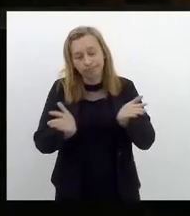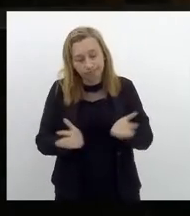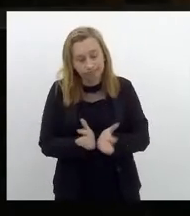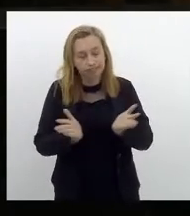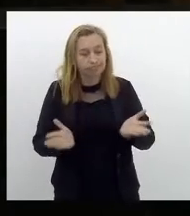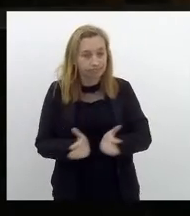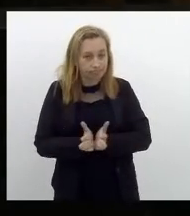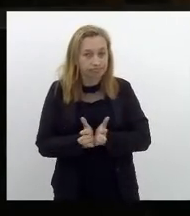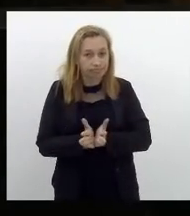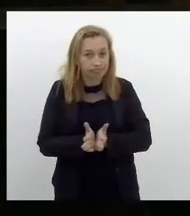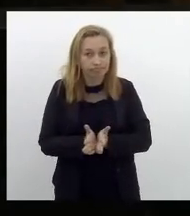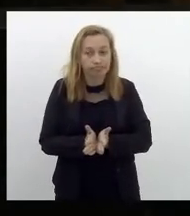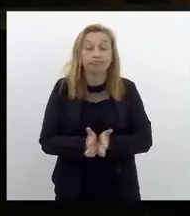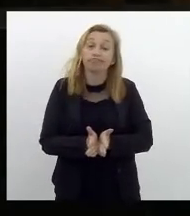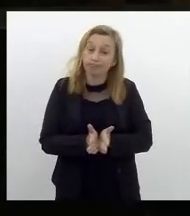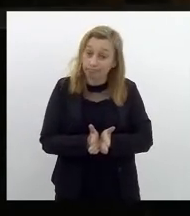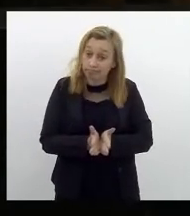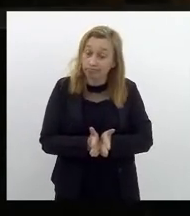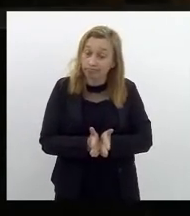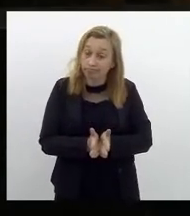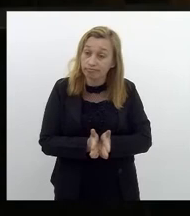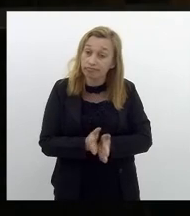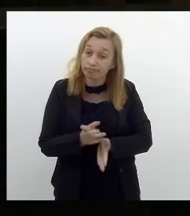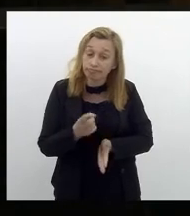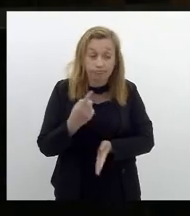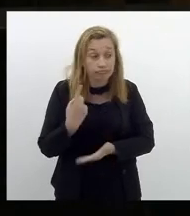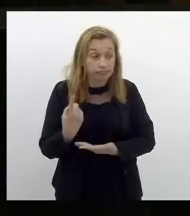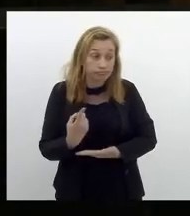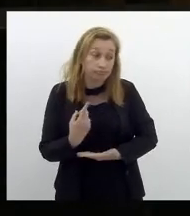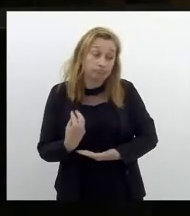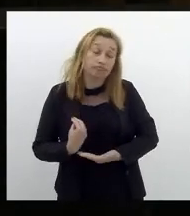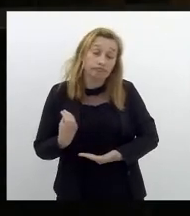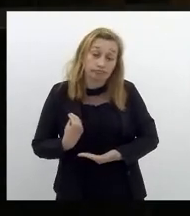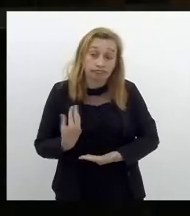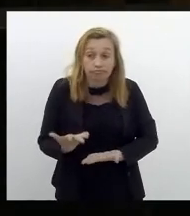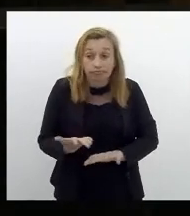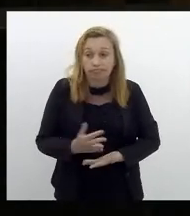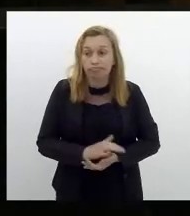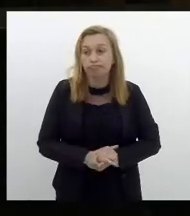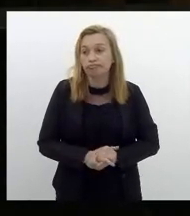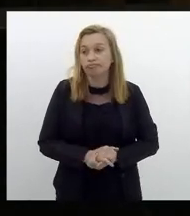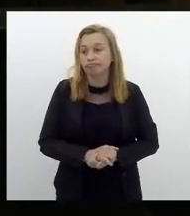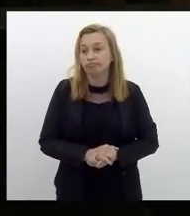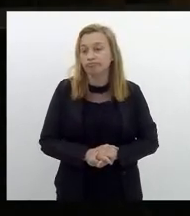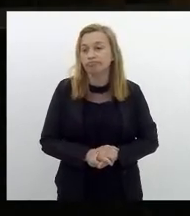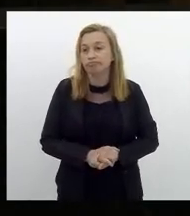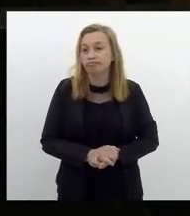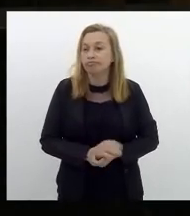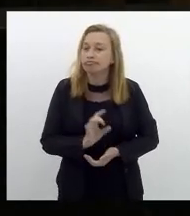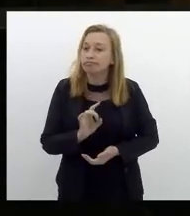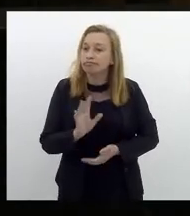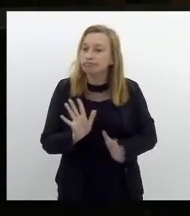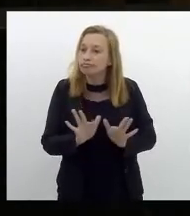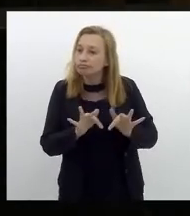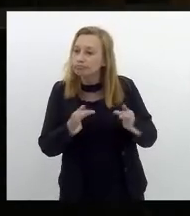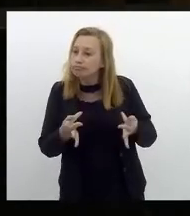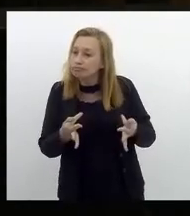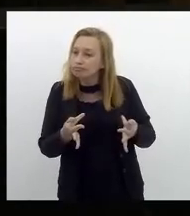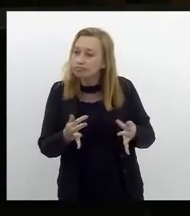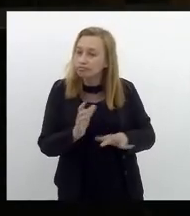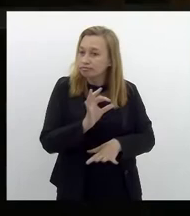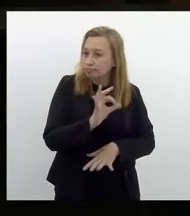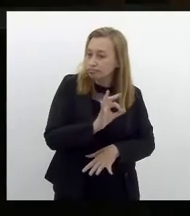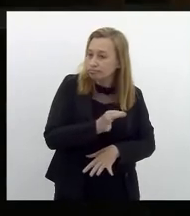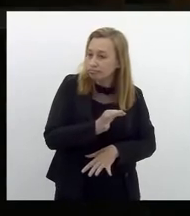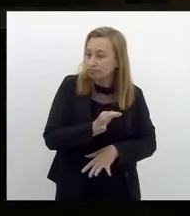pobreza e a miséria que nós estamos vivendo. Então, está dando uma síntese do que consta e do que